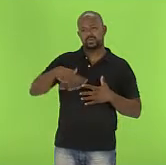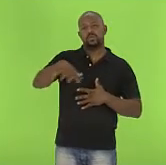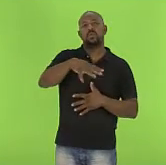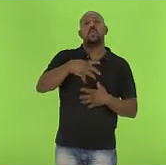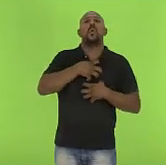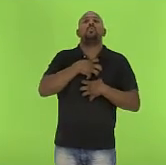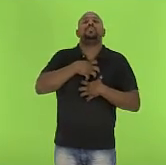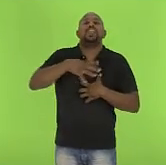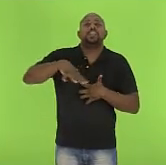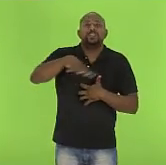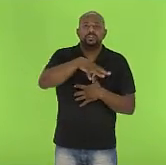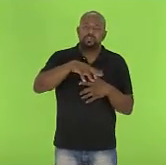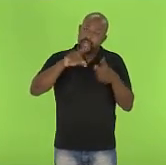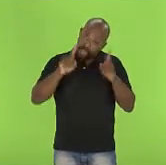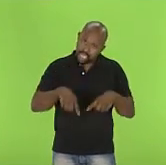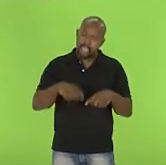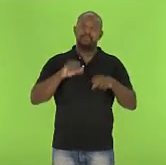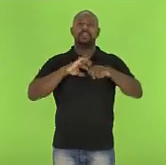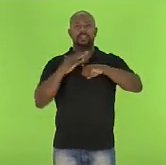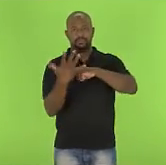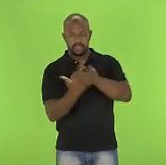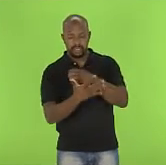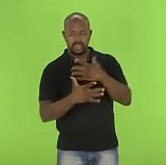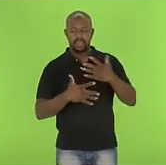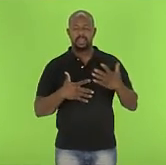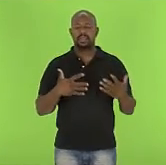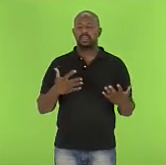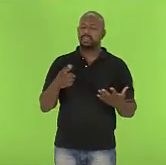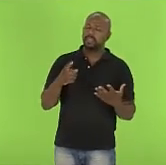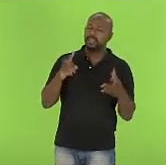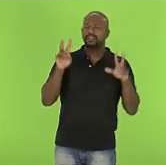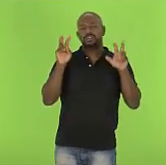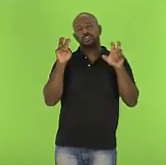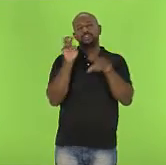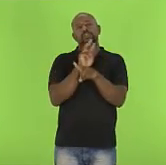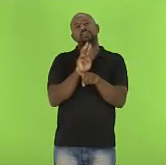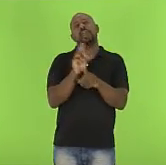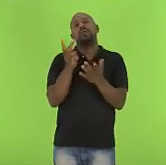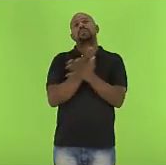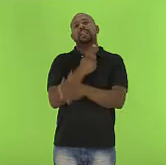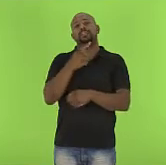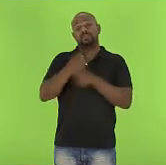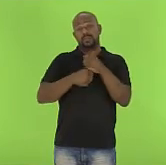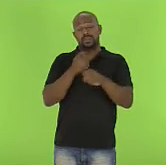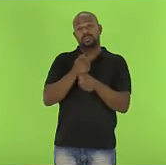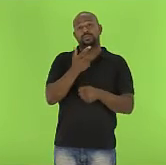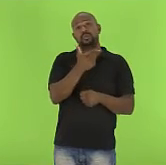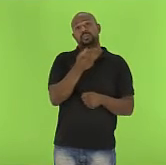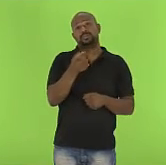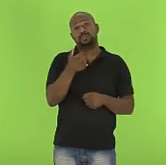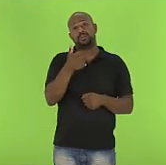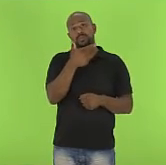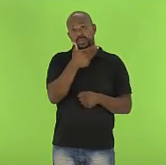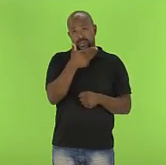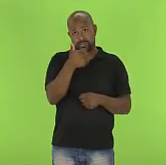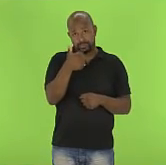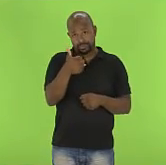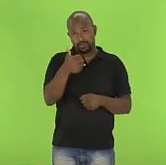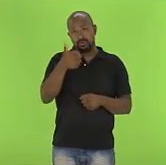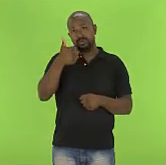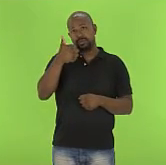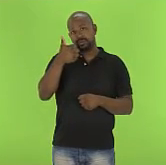o contexto só. Exatamente. O contexto dele é a pandemia que hipoteticamente acontece no ano de